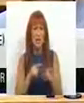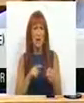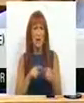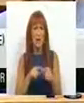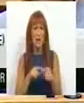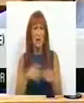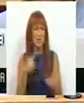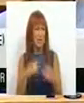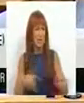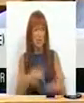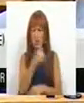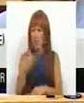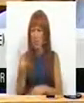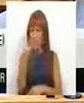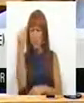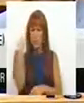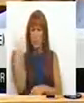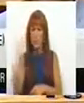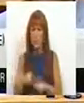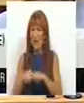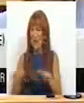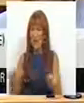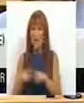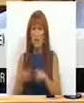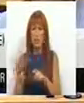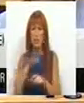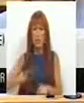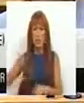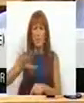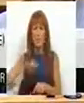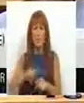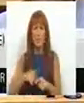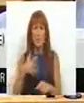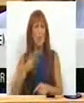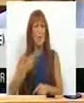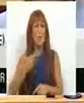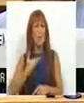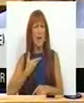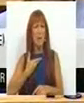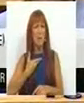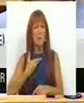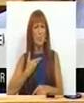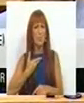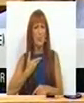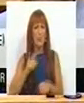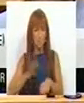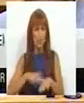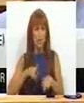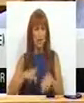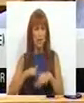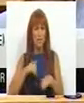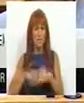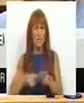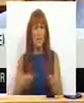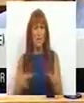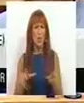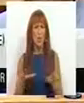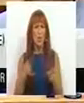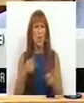com os 22% que temos a nível nacional. Ora, o PSD, por isso mesmo, faz